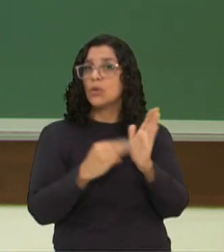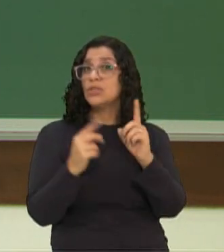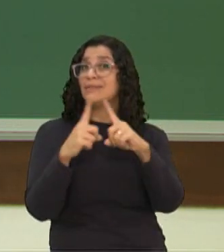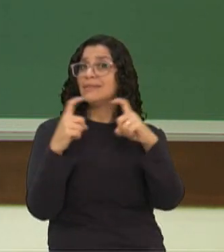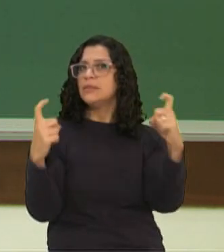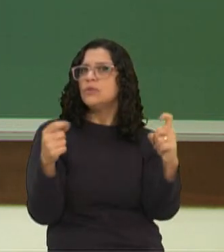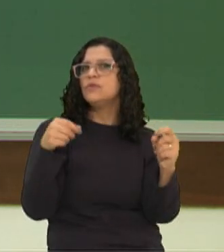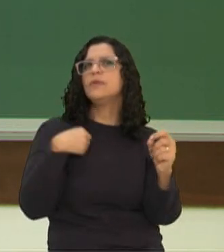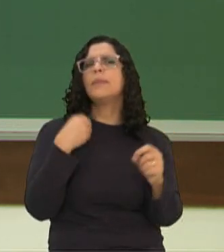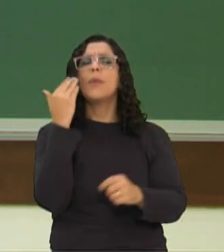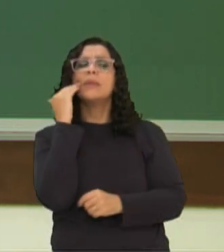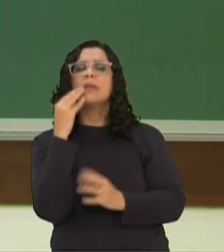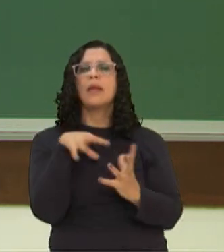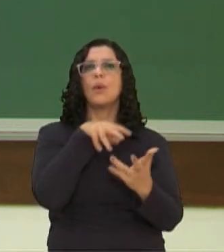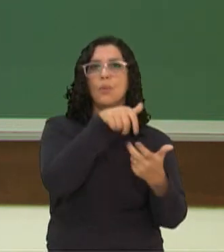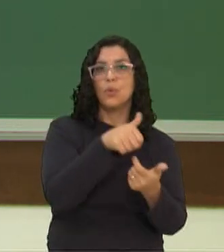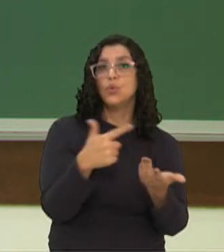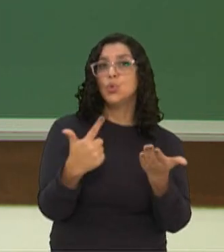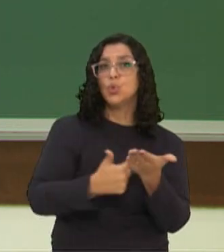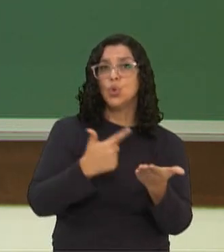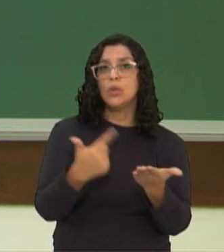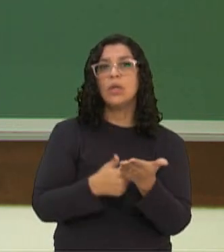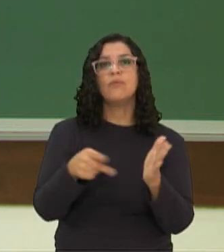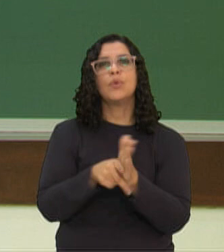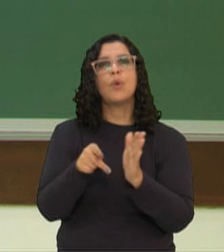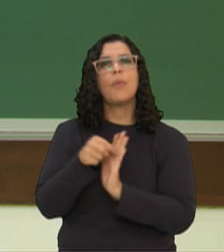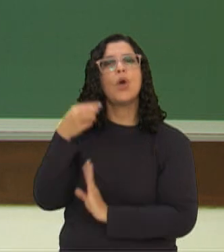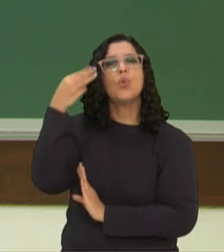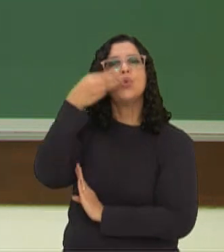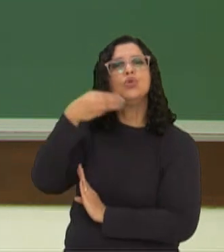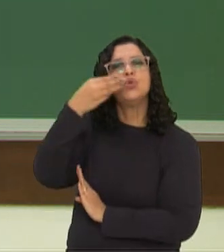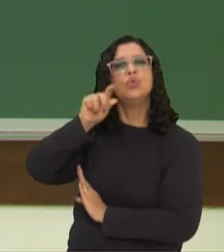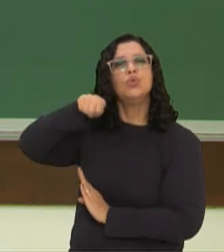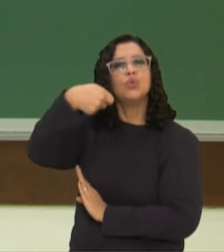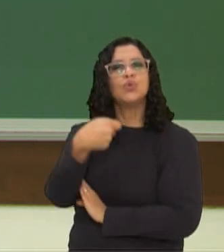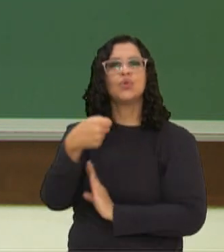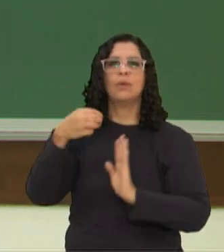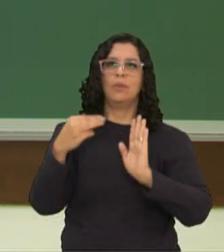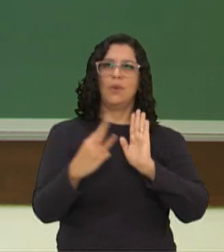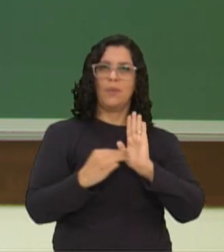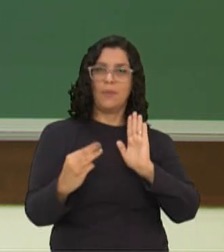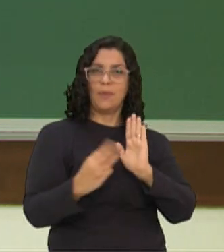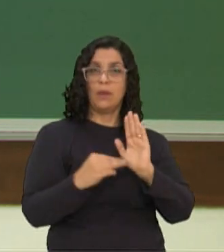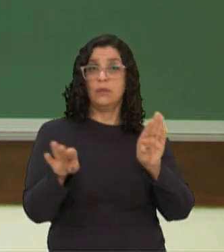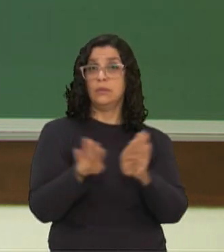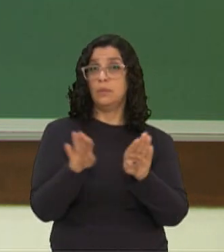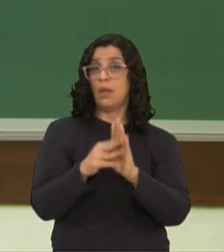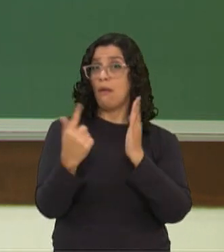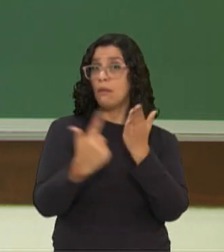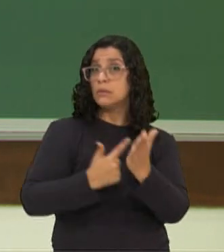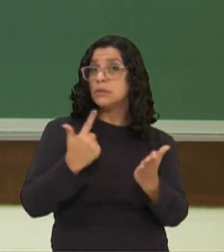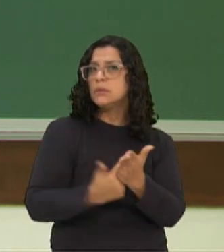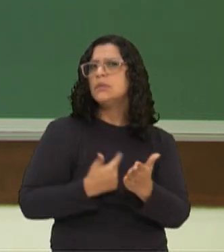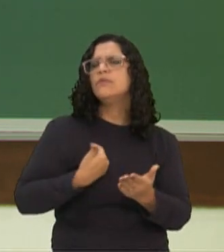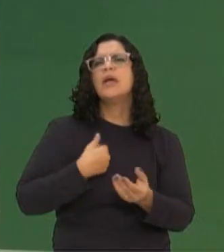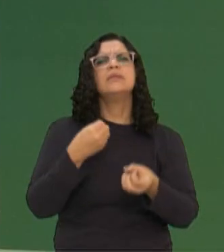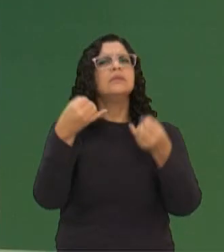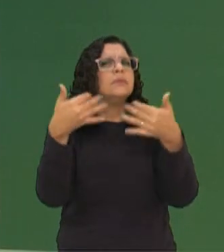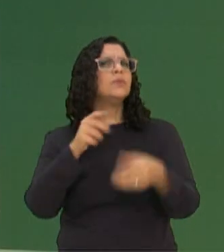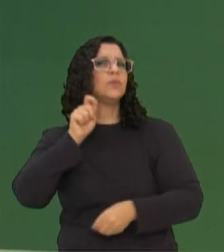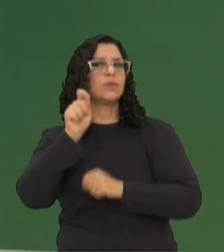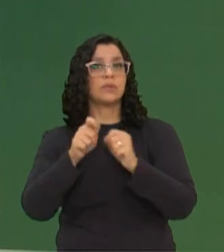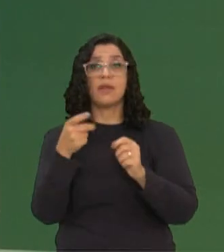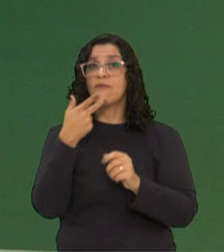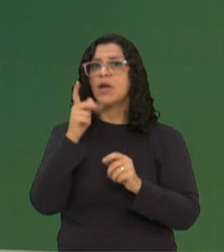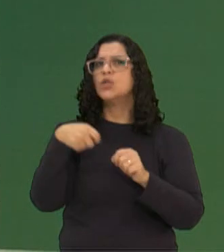ciência. Inclusive, o seu grande livro é O Discurso sobre o Método. O que ele vai defender nesse livro aí? Primeira coisa, ele vai